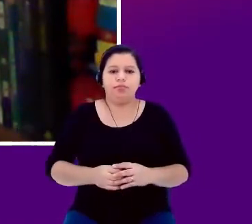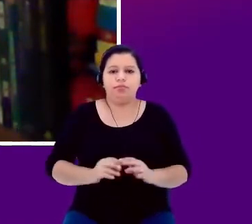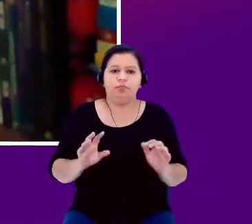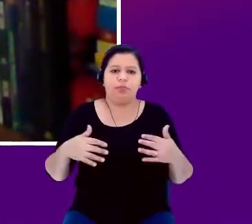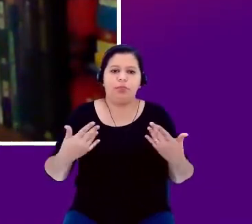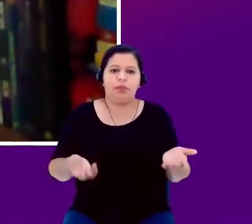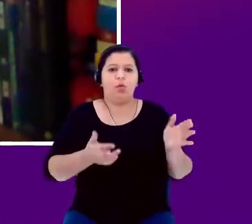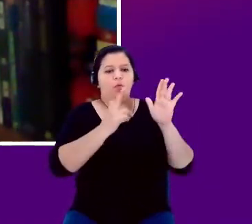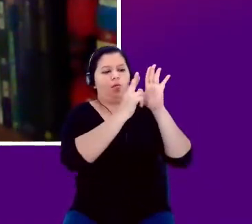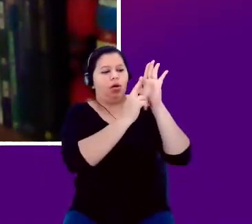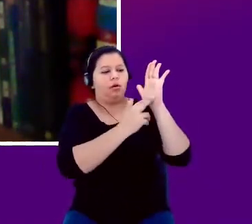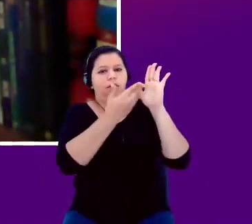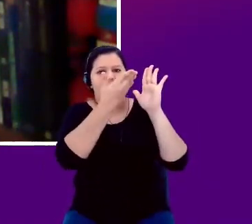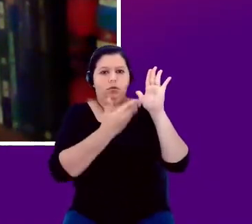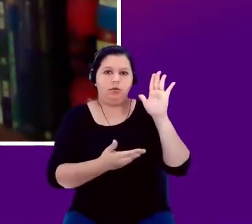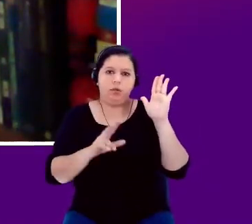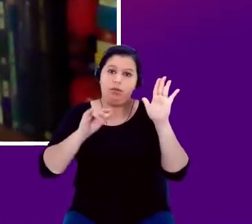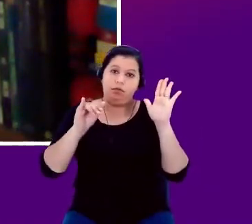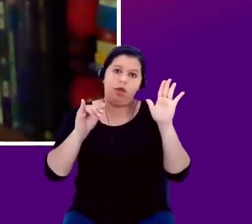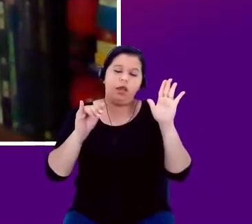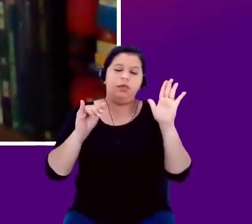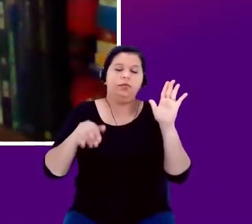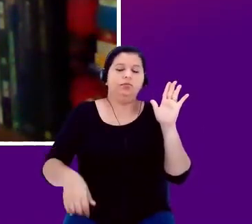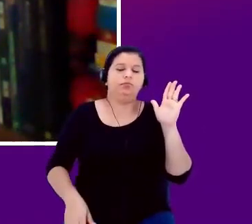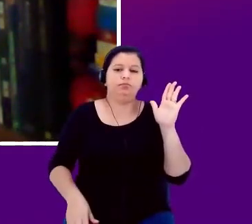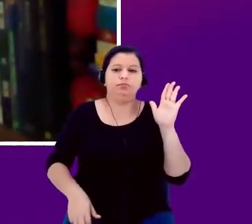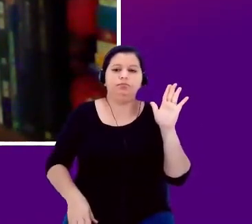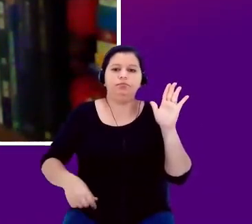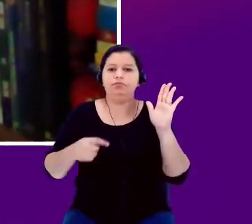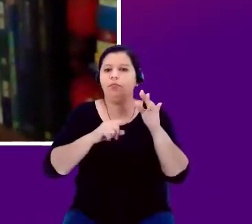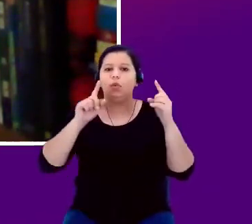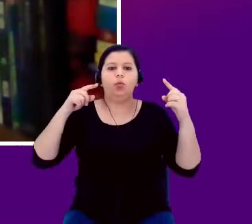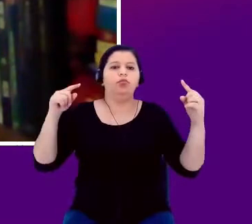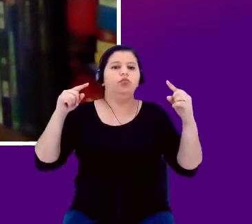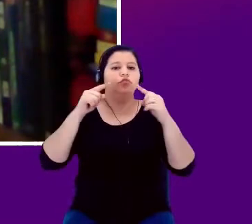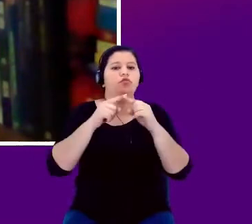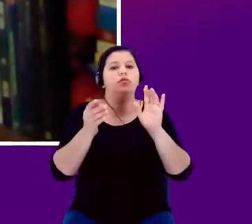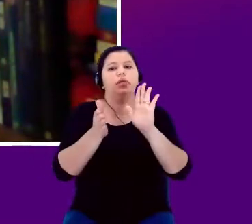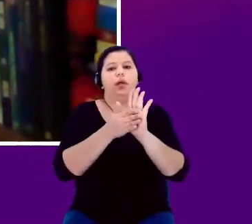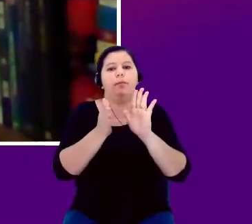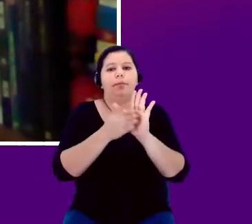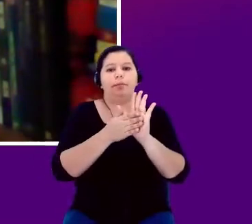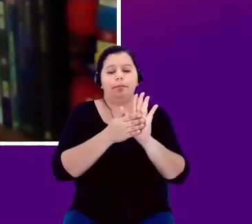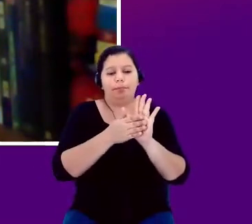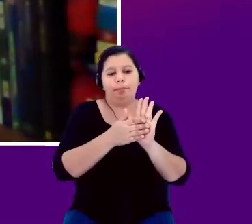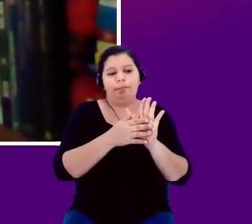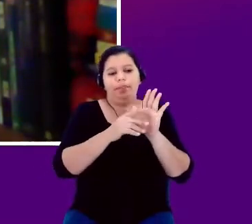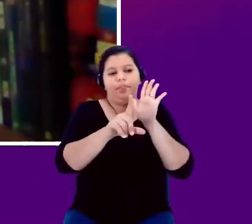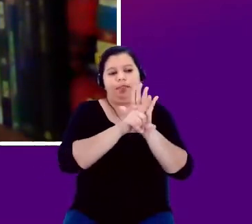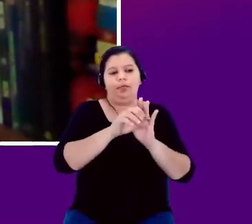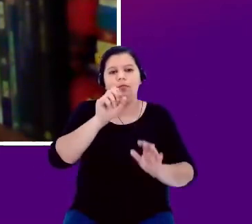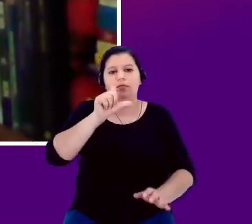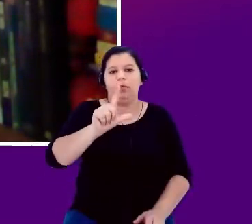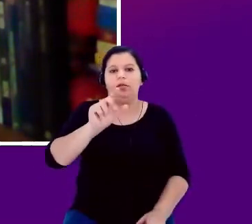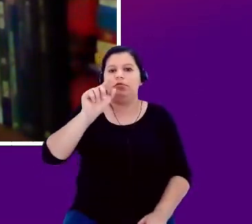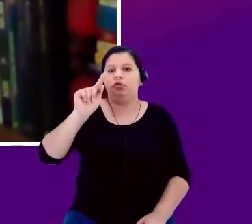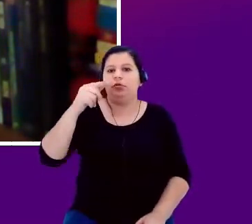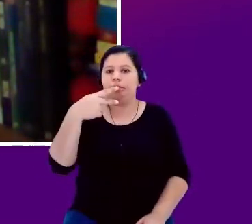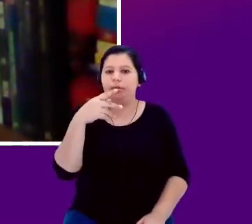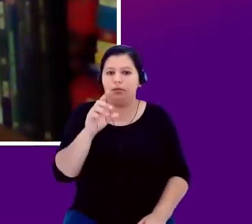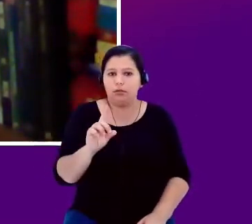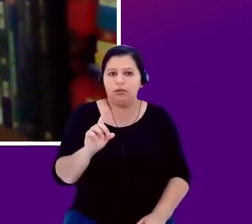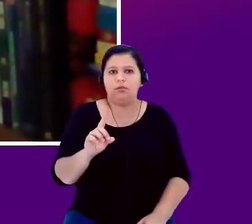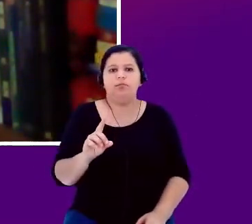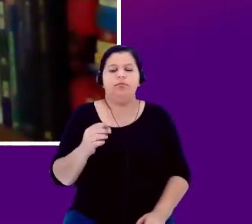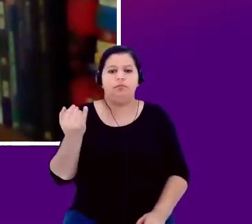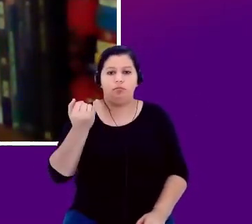norma que vai ao encontro aí dos objetivos da própria LGPD. Eu acho que vale